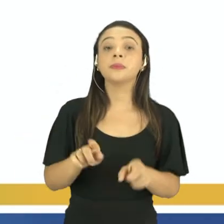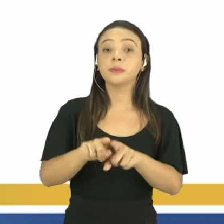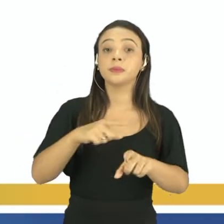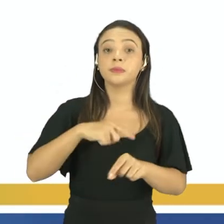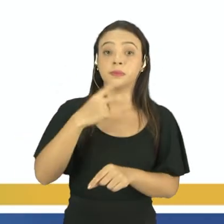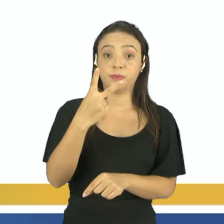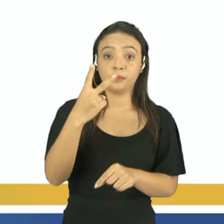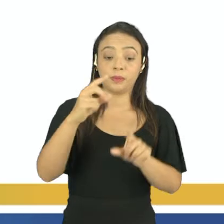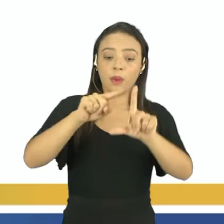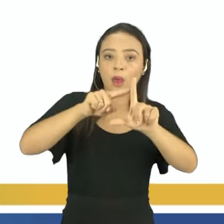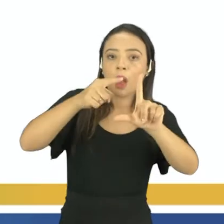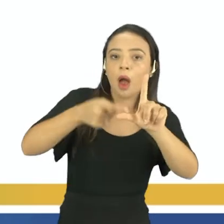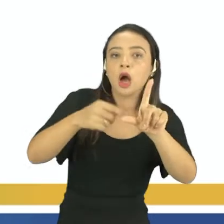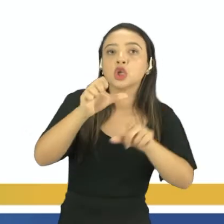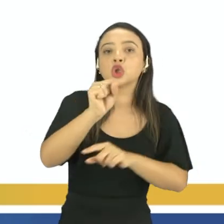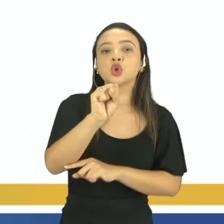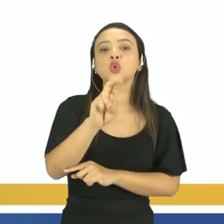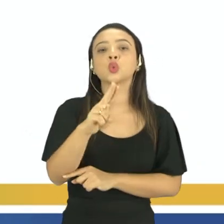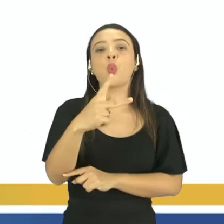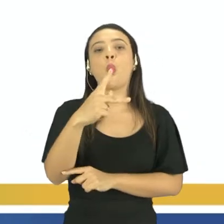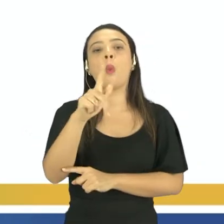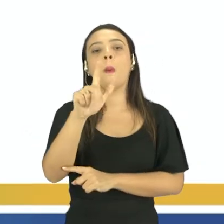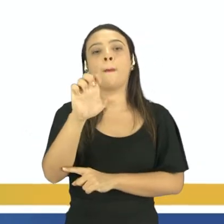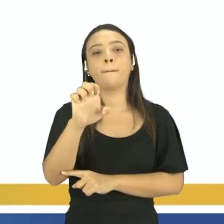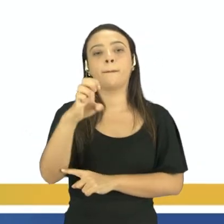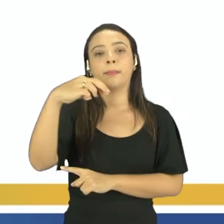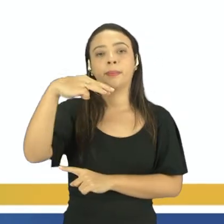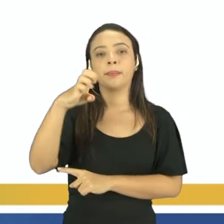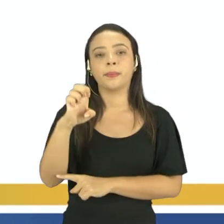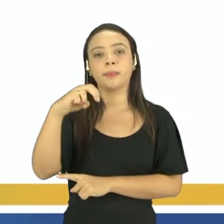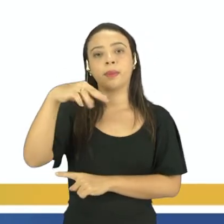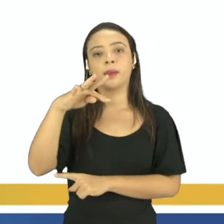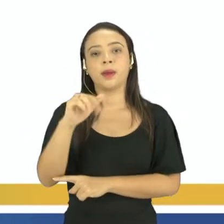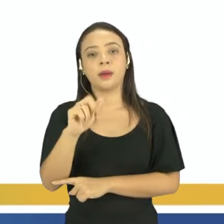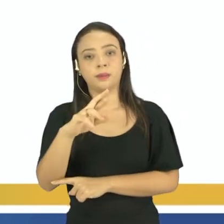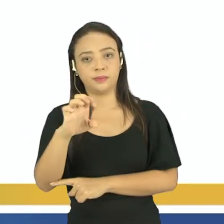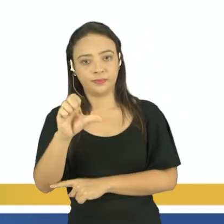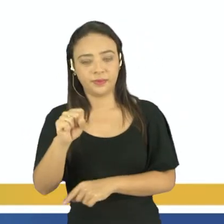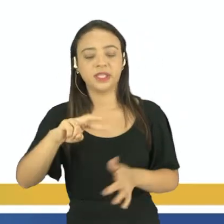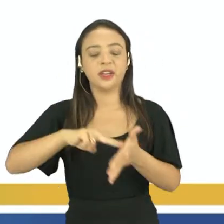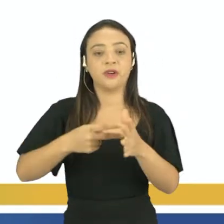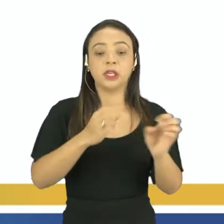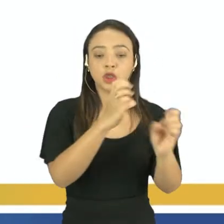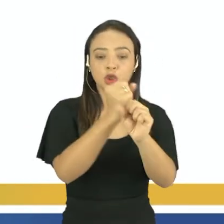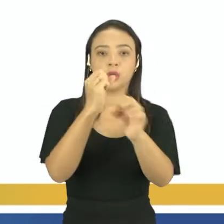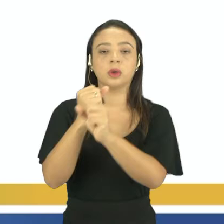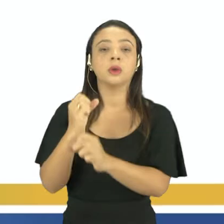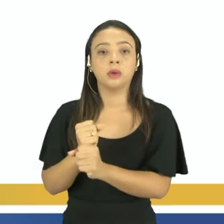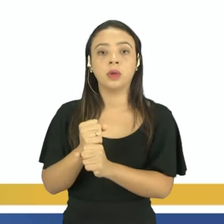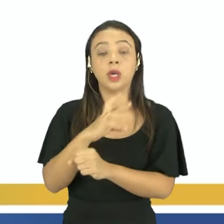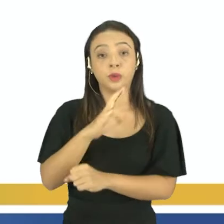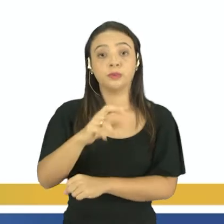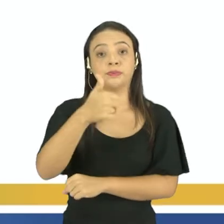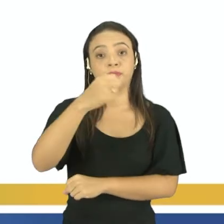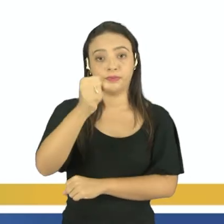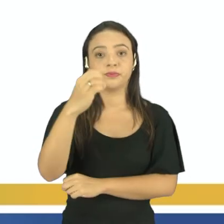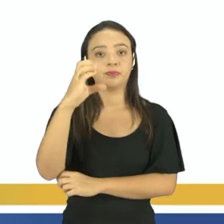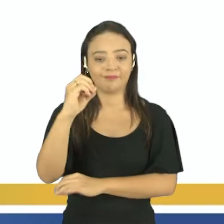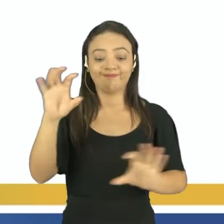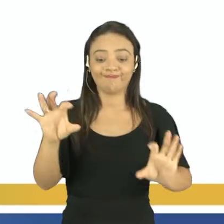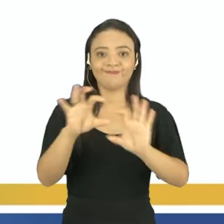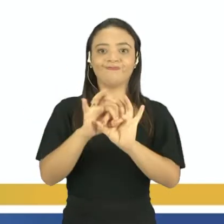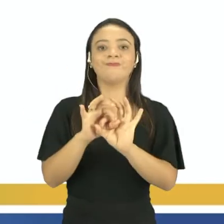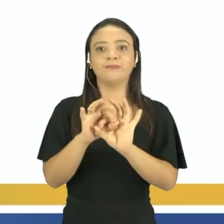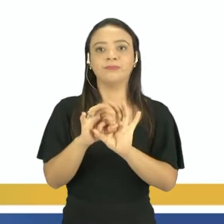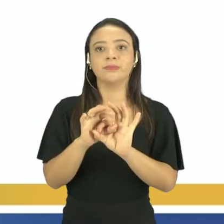suplementares, né? O que são ângulos suplementares? São ângulos que, somados, têm o valor de 180 graus, né? Juntos, eles